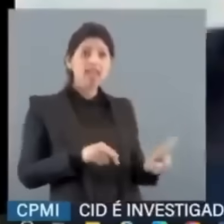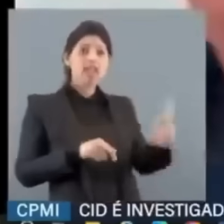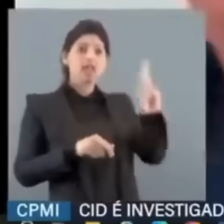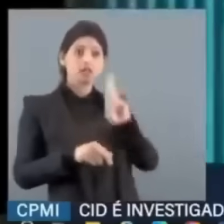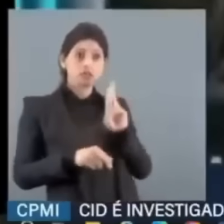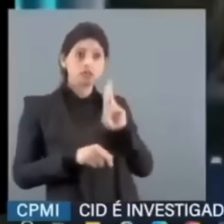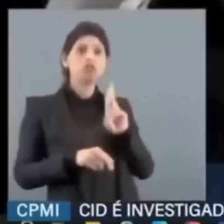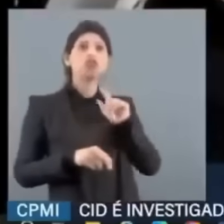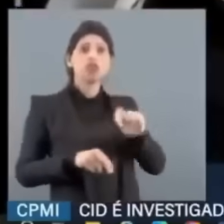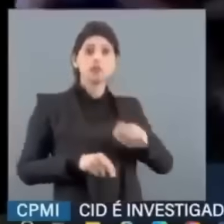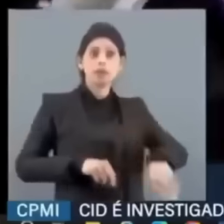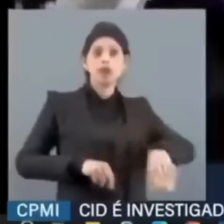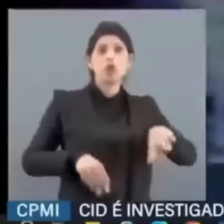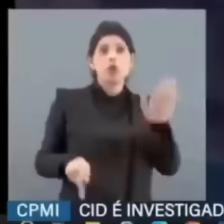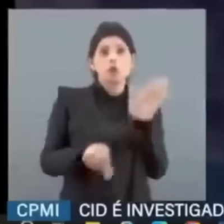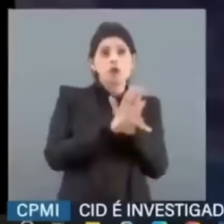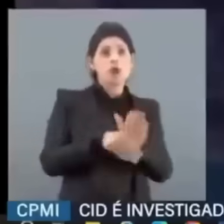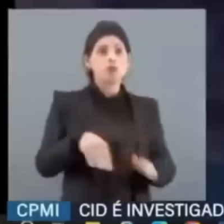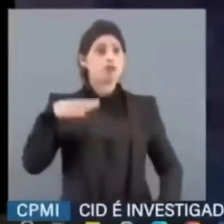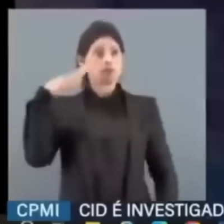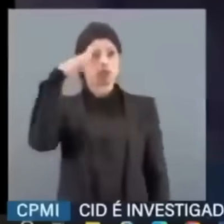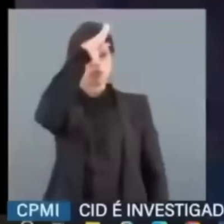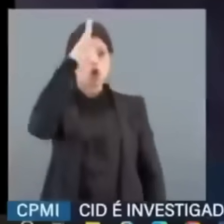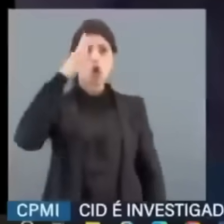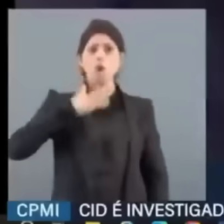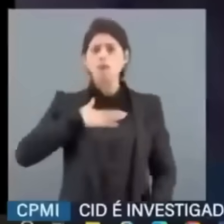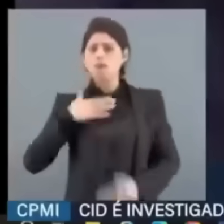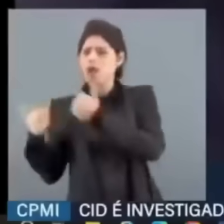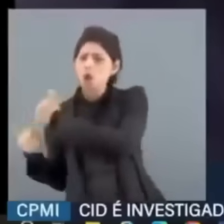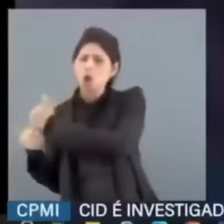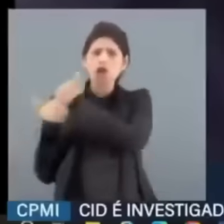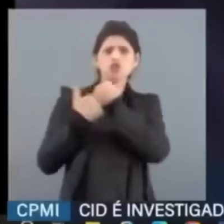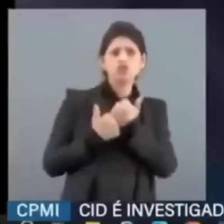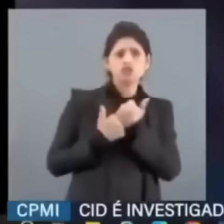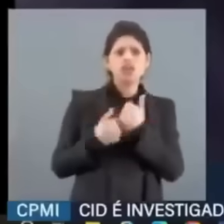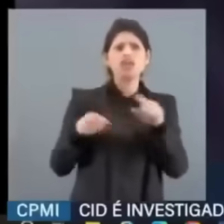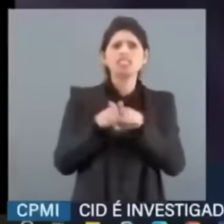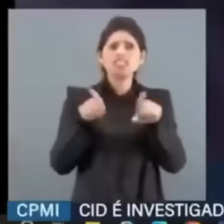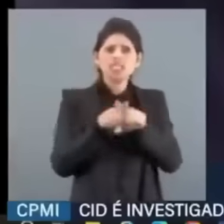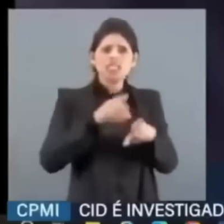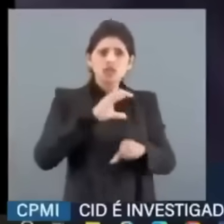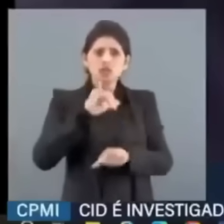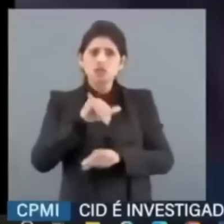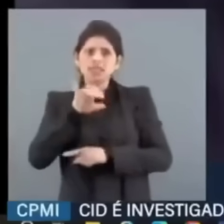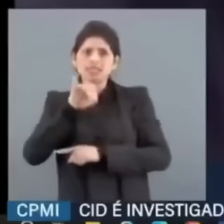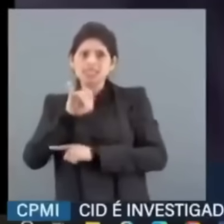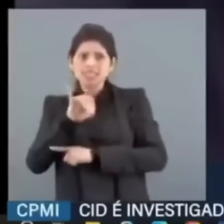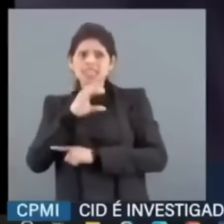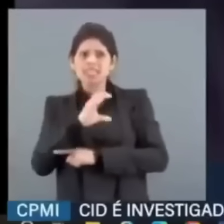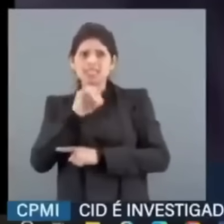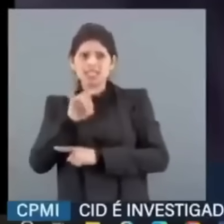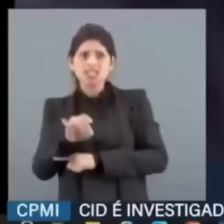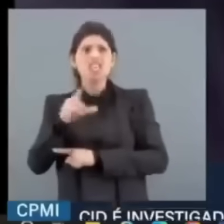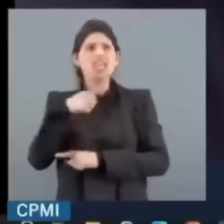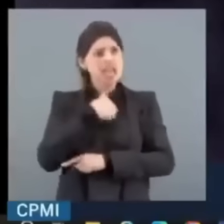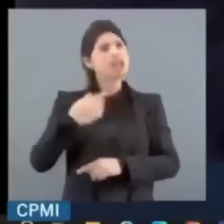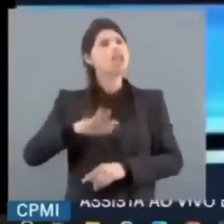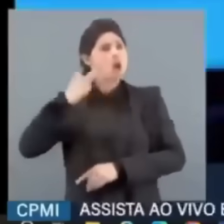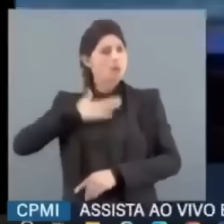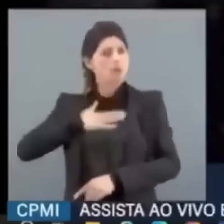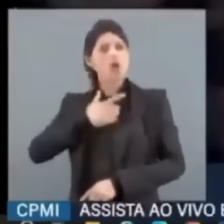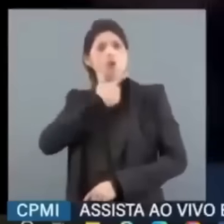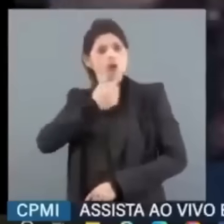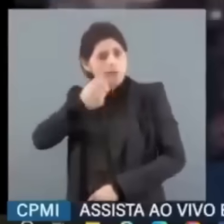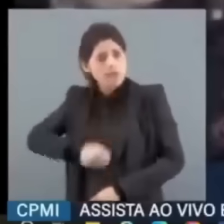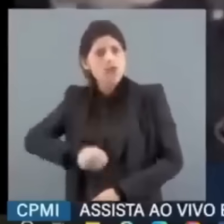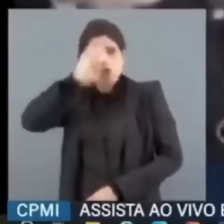Bolsonaro. O meu ajudante de ordem, em especial o Cid, que tem o quarto, é o cara de confiança meu.